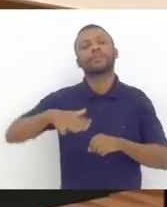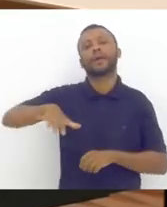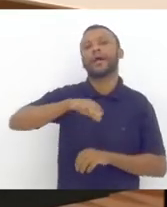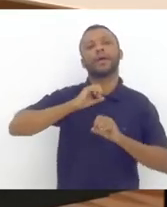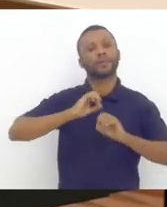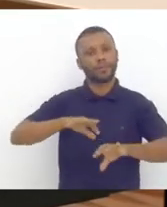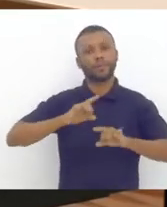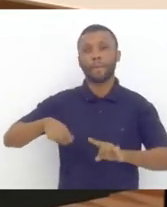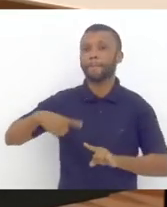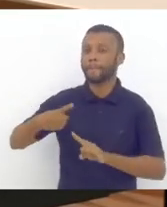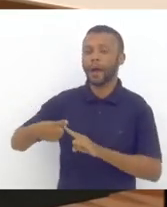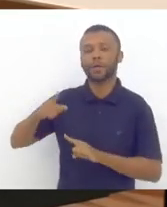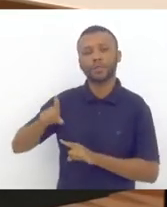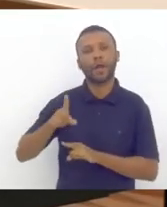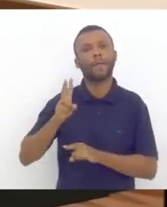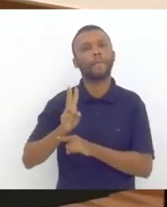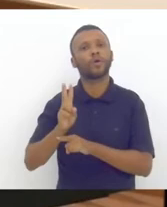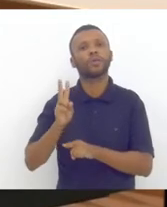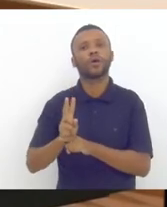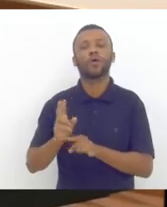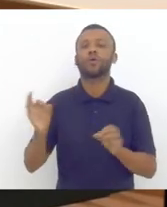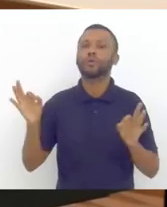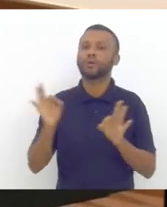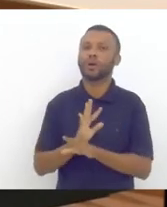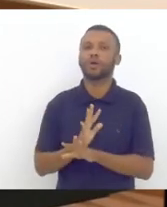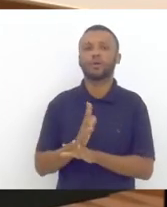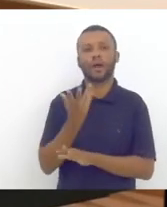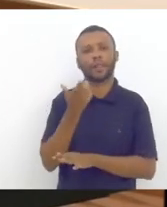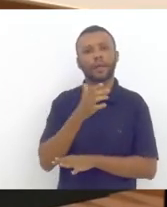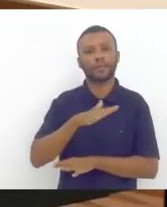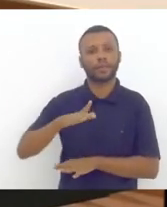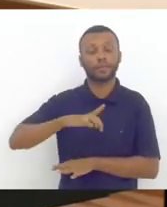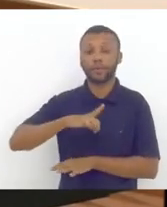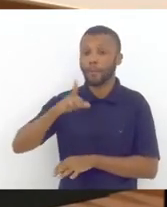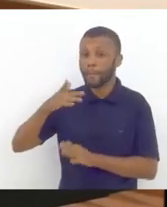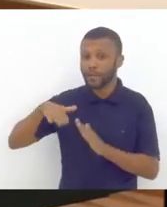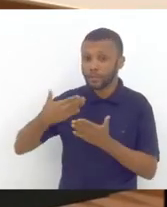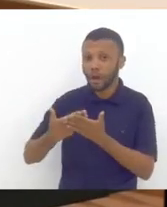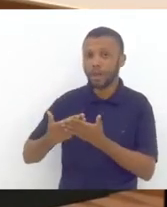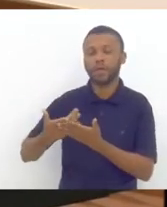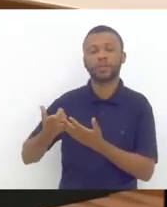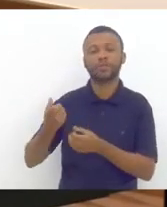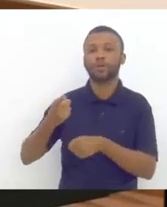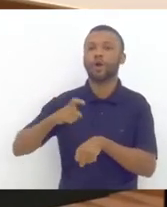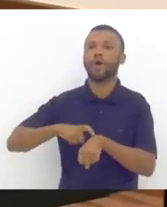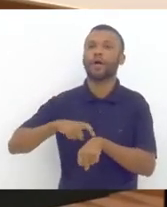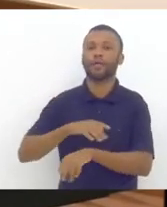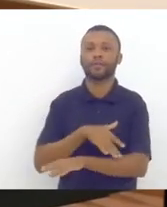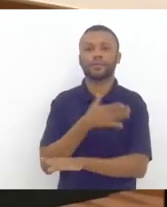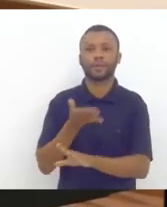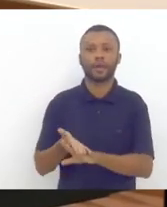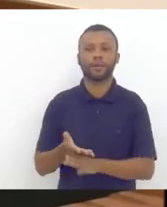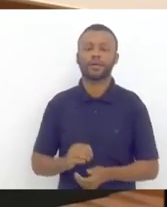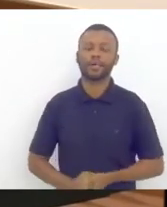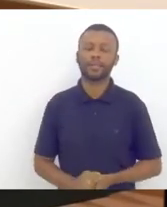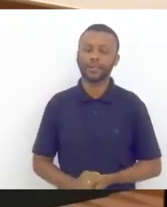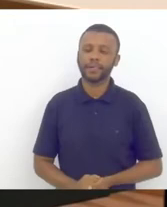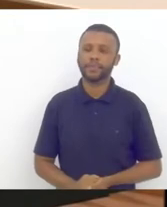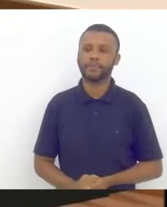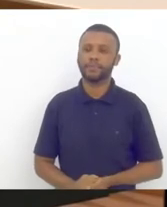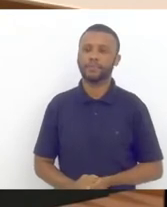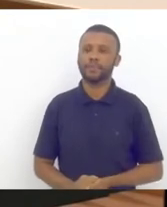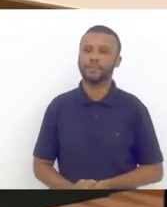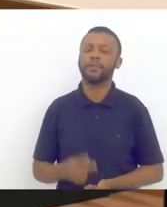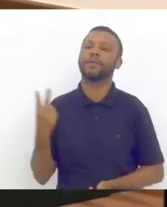da proteção integral das crianças também, quando nós temos uma escola de tempo integral. Eu valorizo muito,